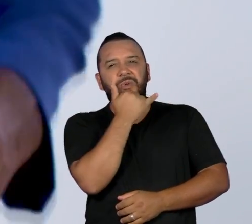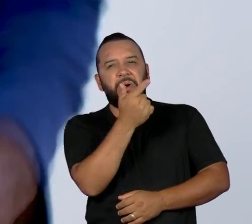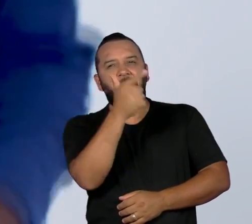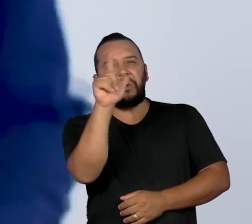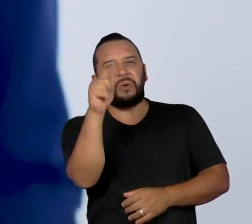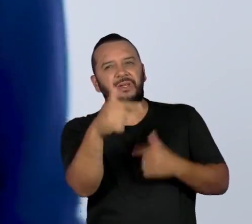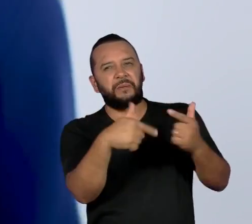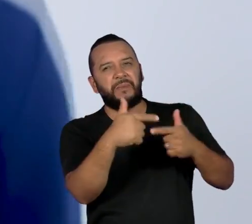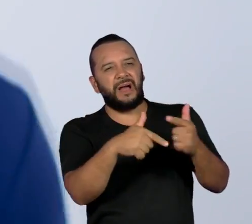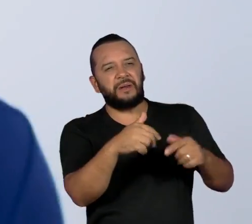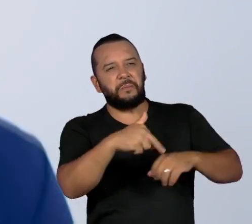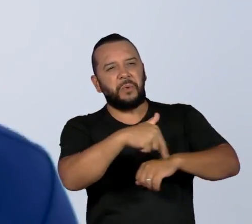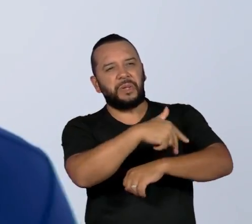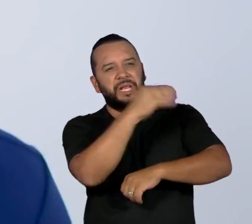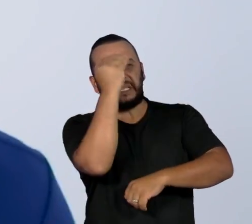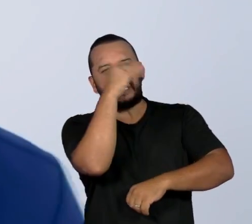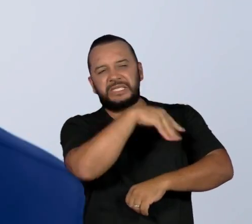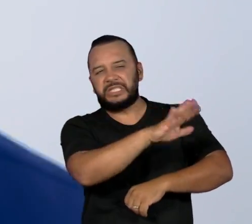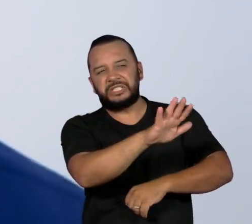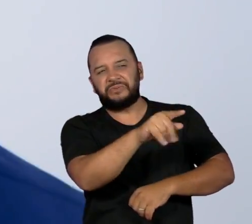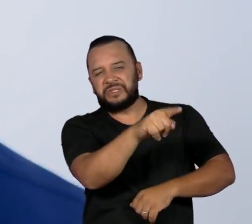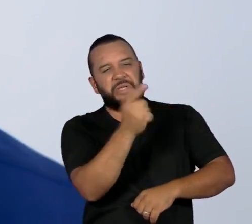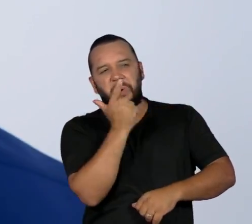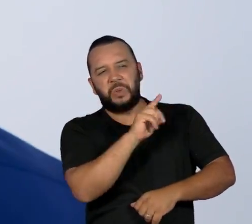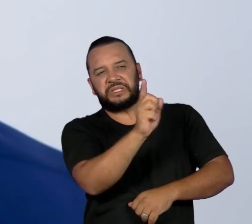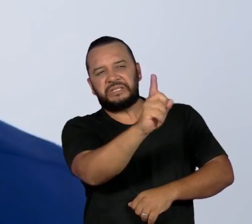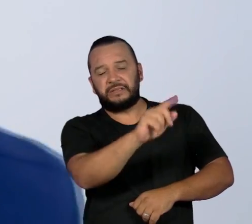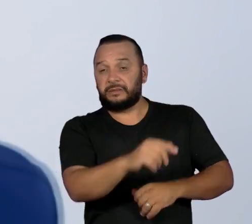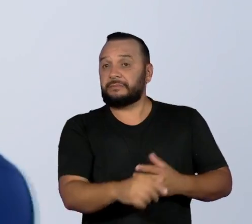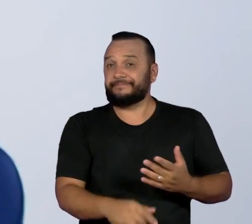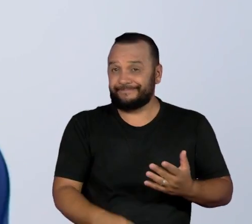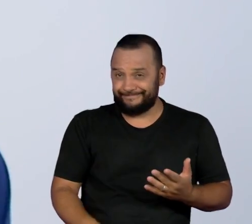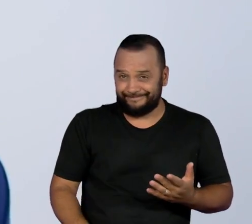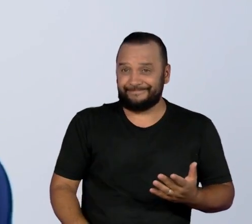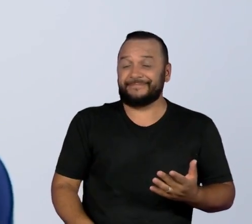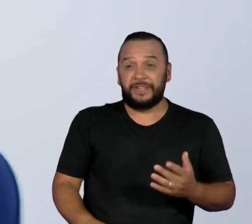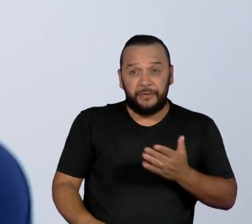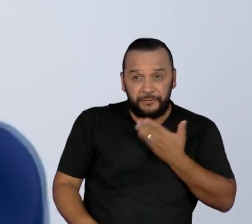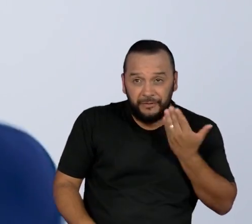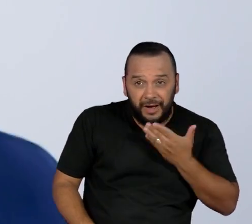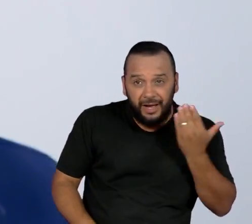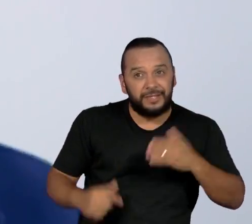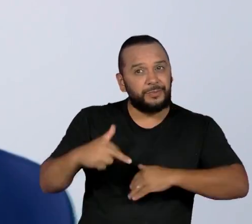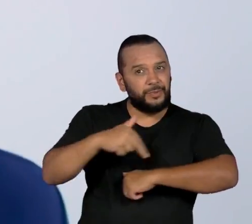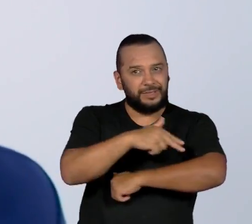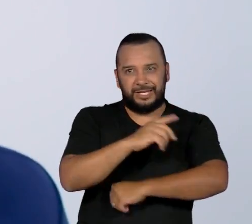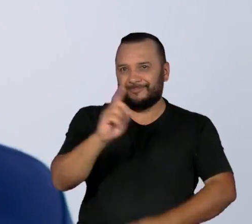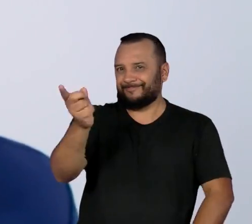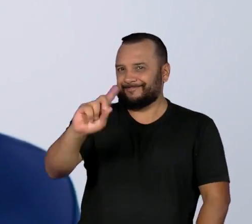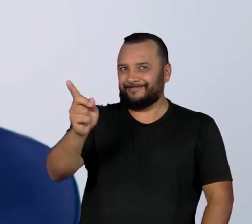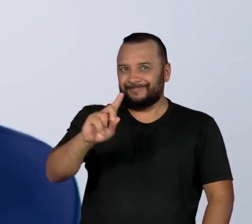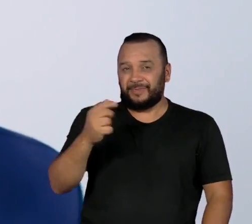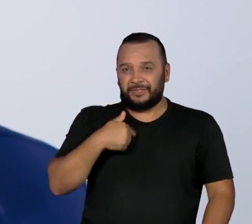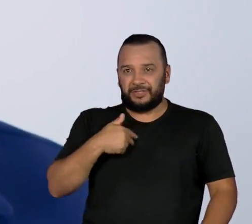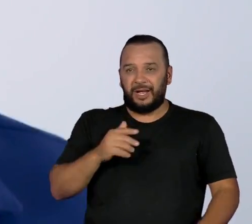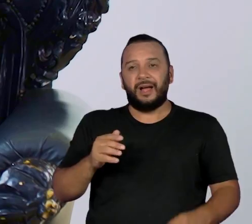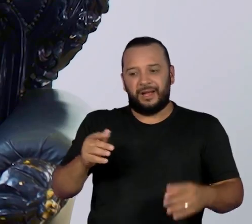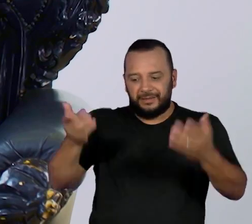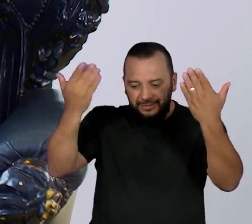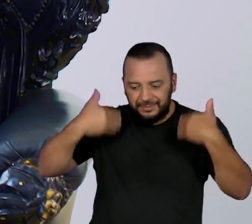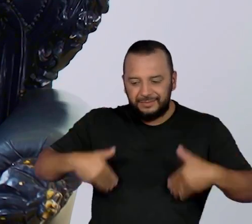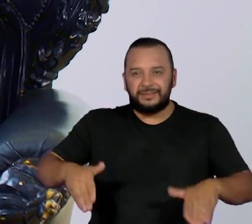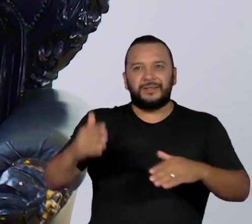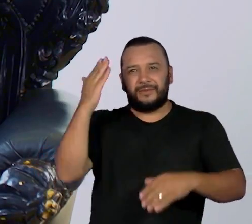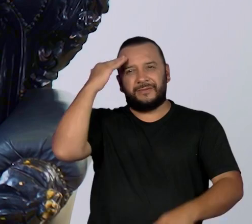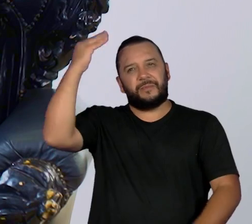deveria desistir, que isso não era pra mim. Não é fácil construir uma carreira de modelo, uma carreira onde sua imagem seja conhecida